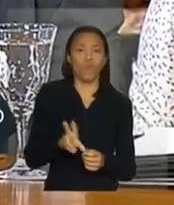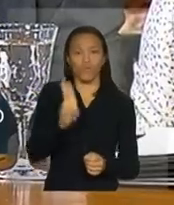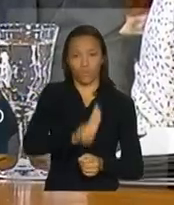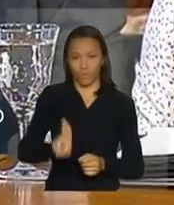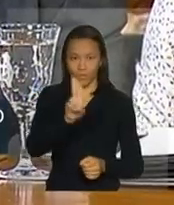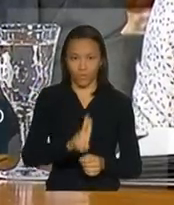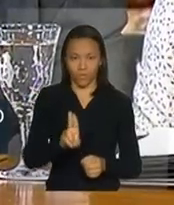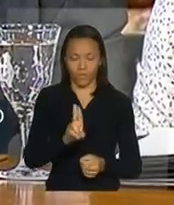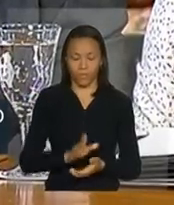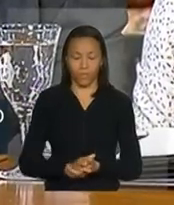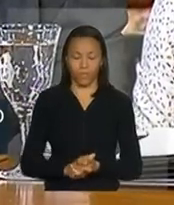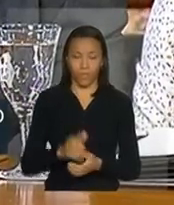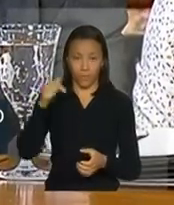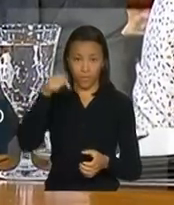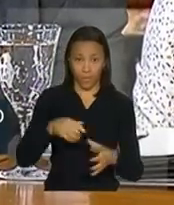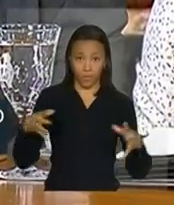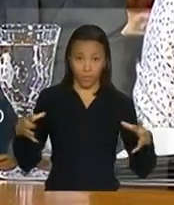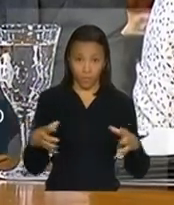O Mercosul,